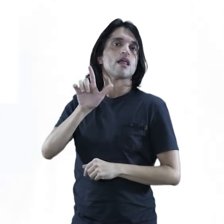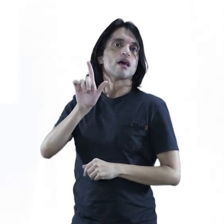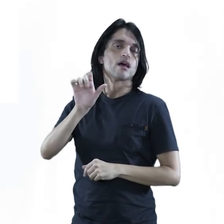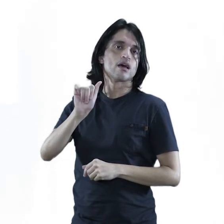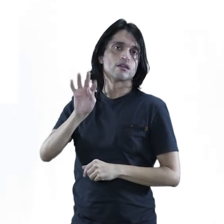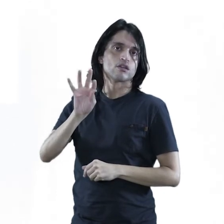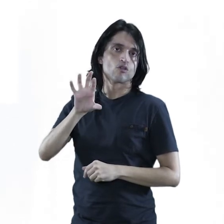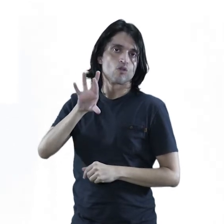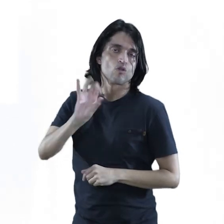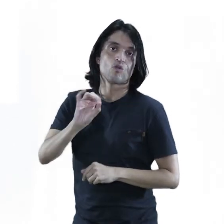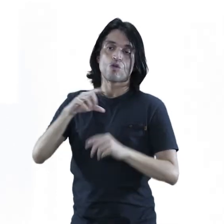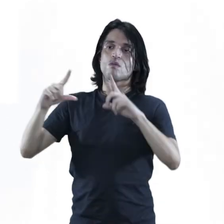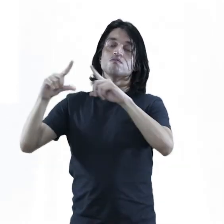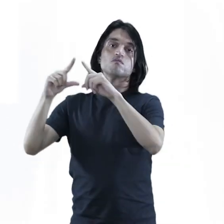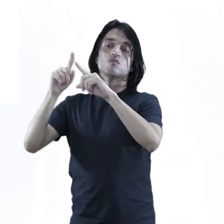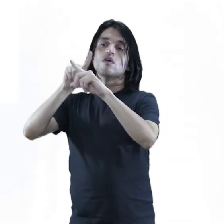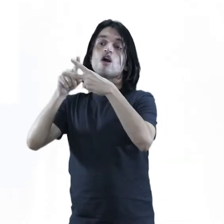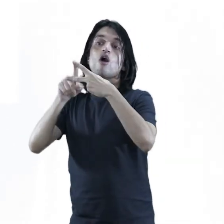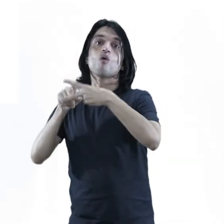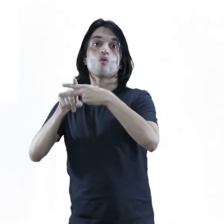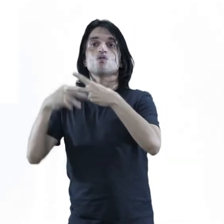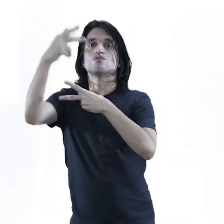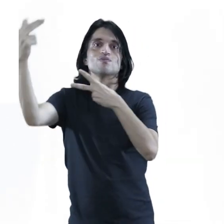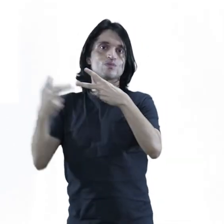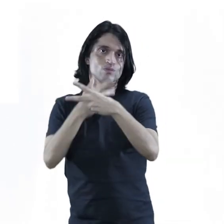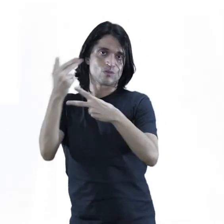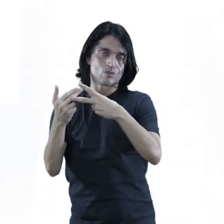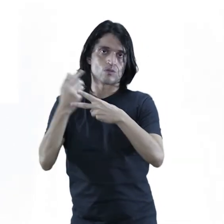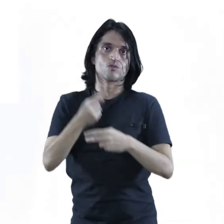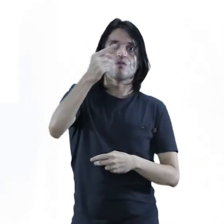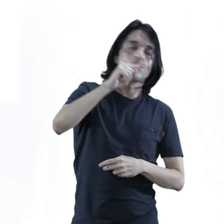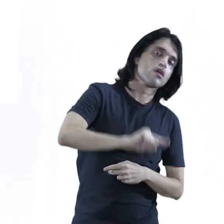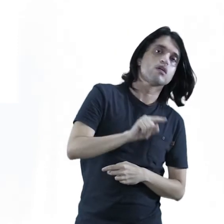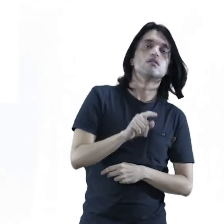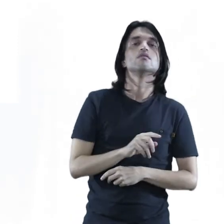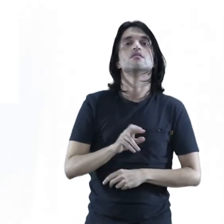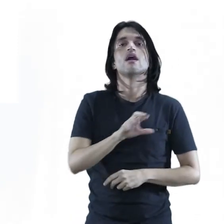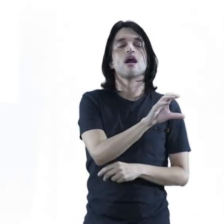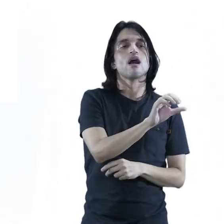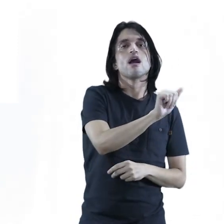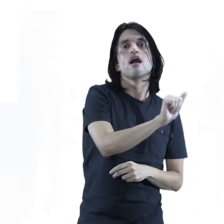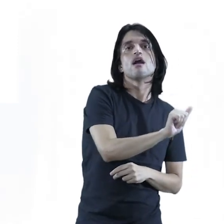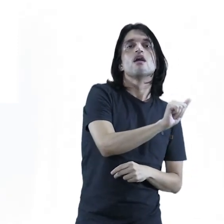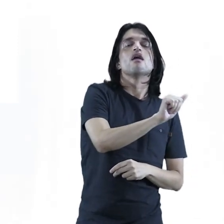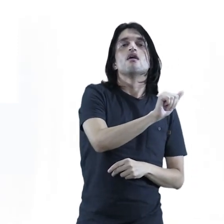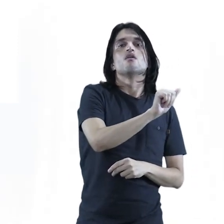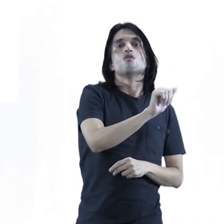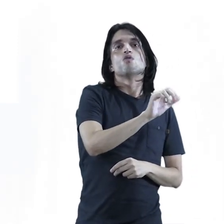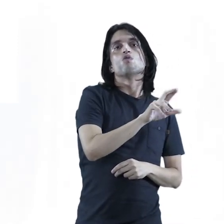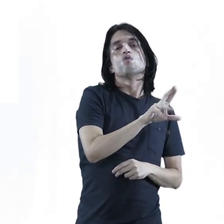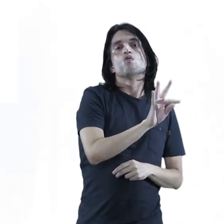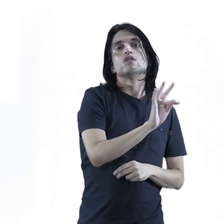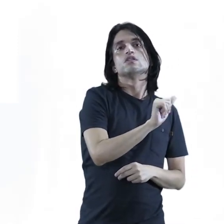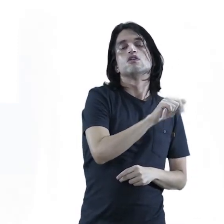possui 3 lados com medidas iguais. Acutângulo, triângulo que possui todos os ângulos